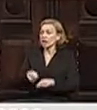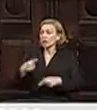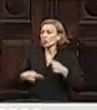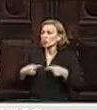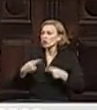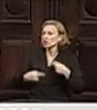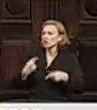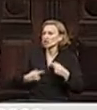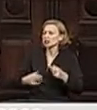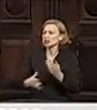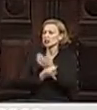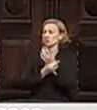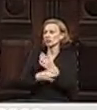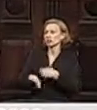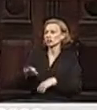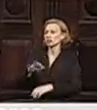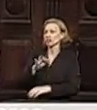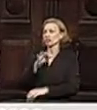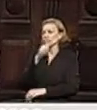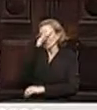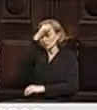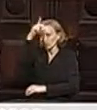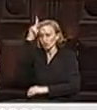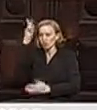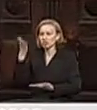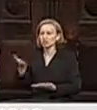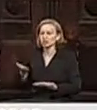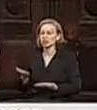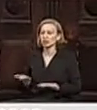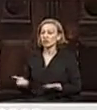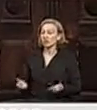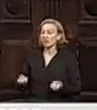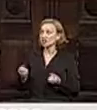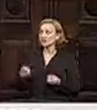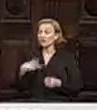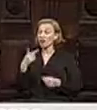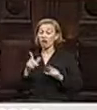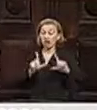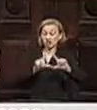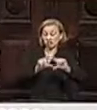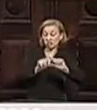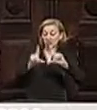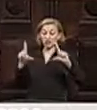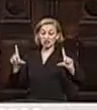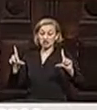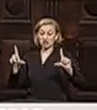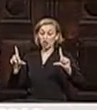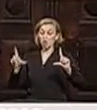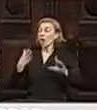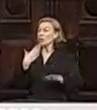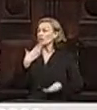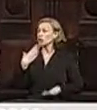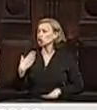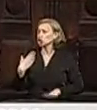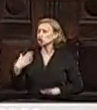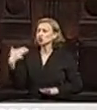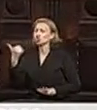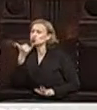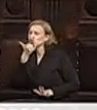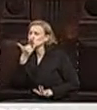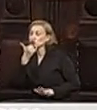amanhã ou depois, a deputada Marta Rocha, o ministro, vai fazer uma declaração pública pedindo desculpas, mas isso não é o